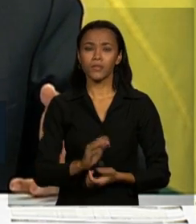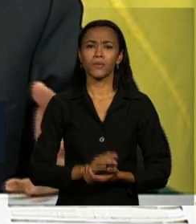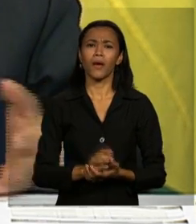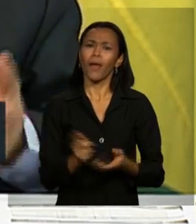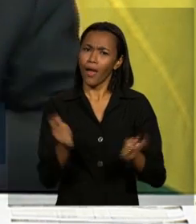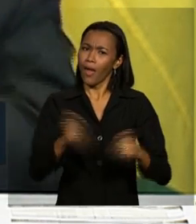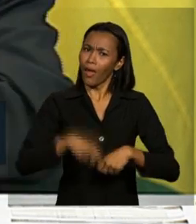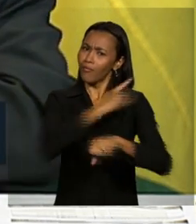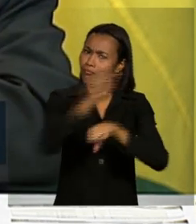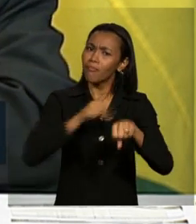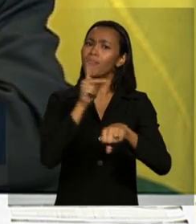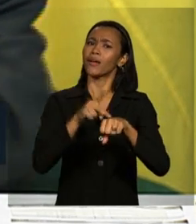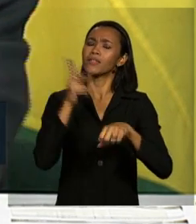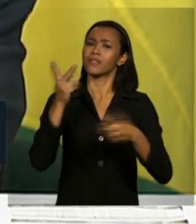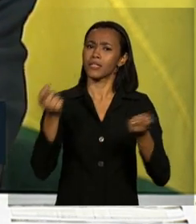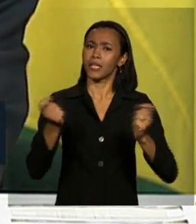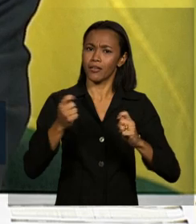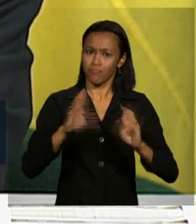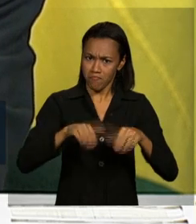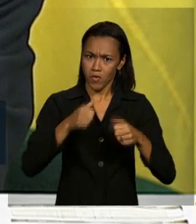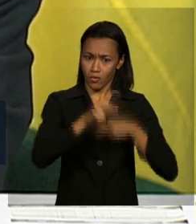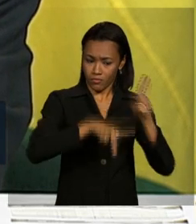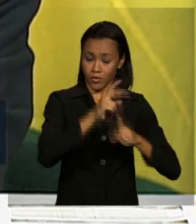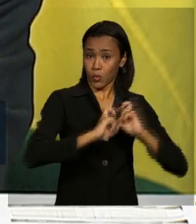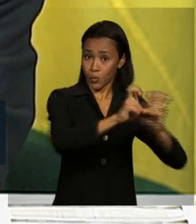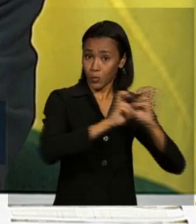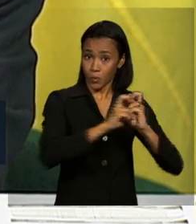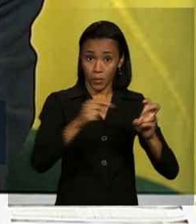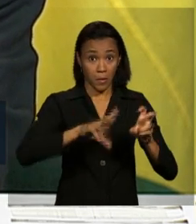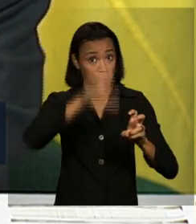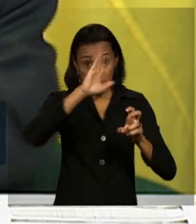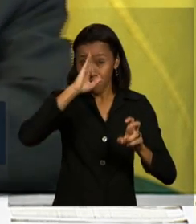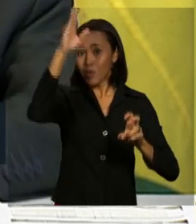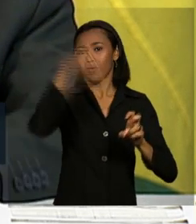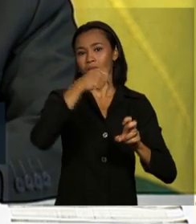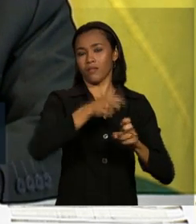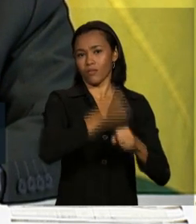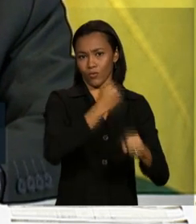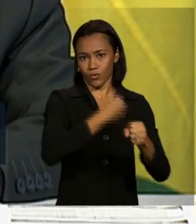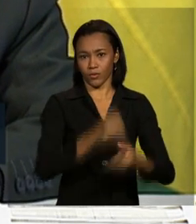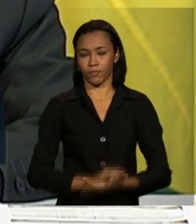realmente uma nação que colocou definitivamente o transporte Ferroviário entre as suas